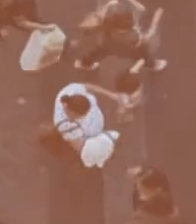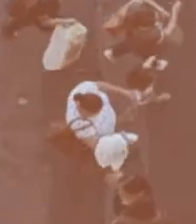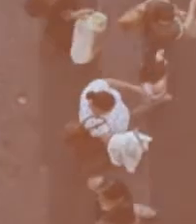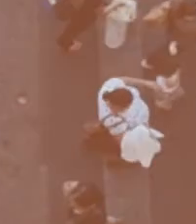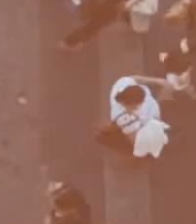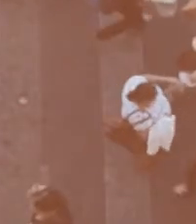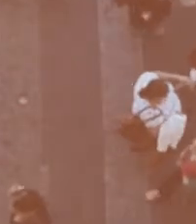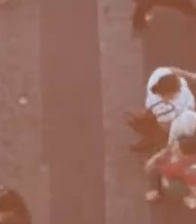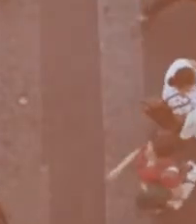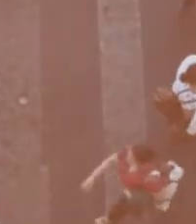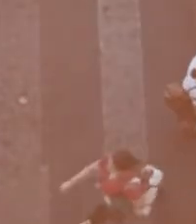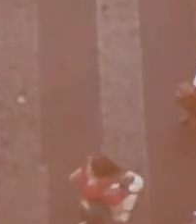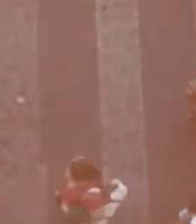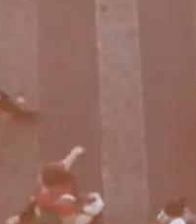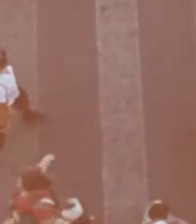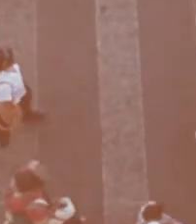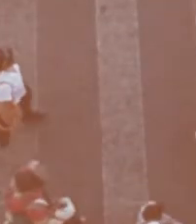Coelho